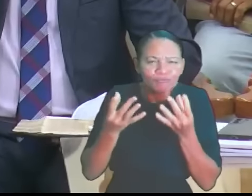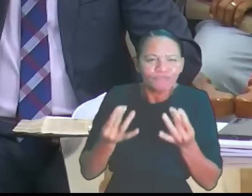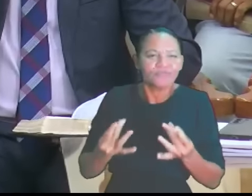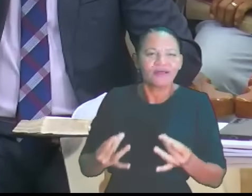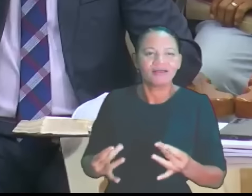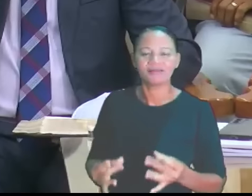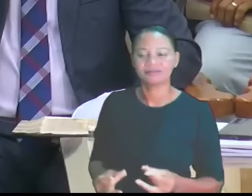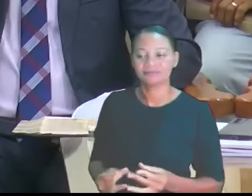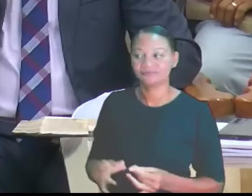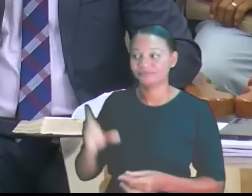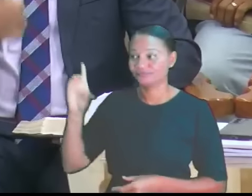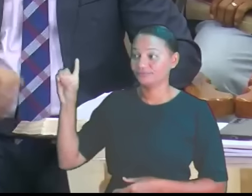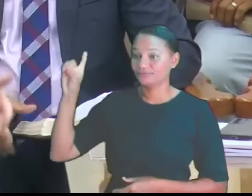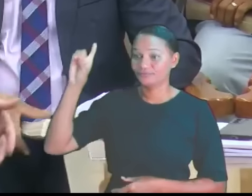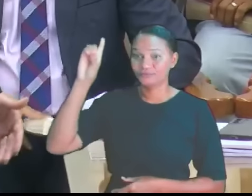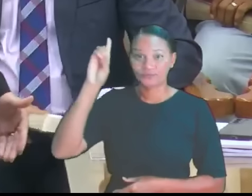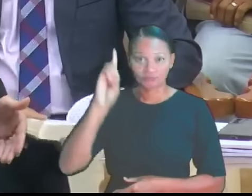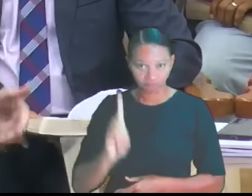Deus vem,